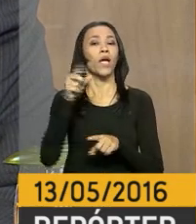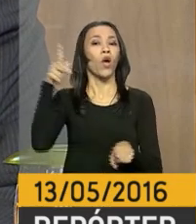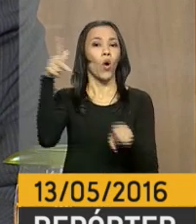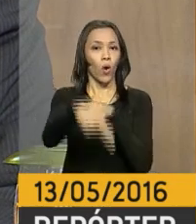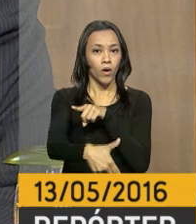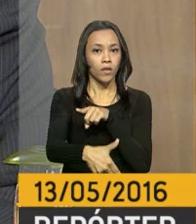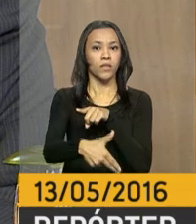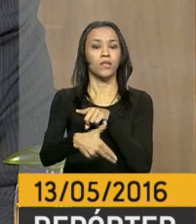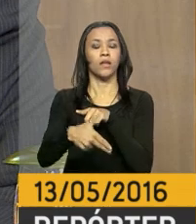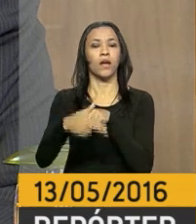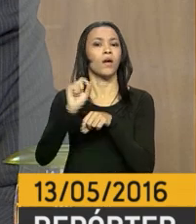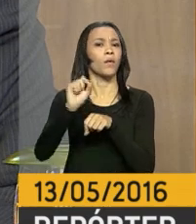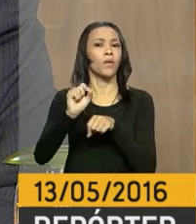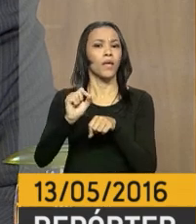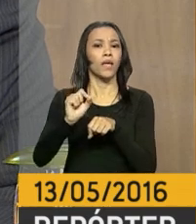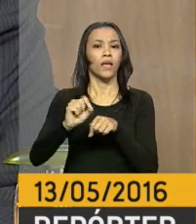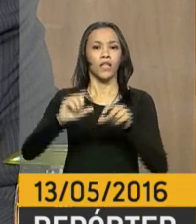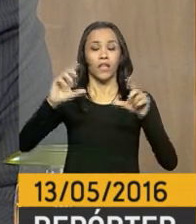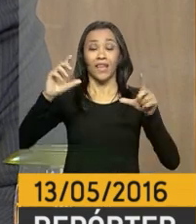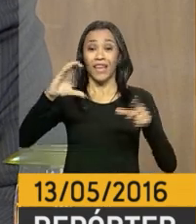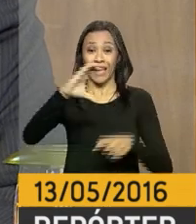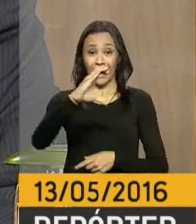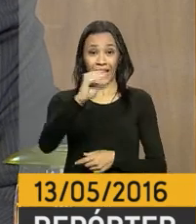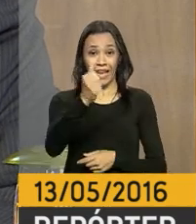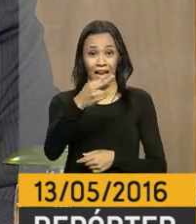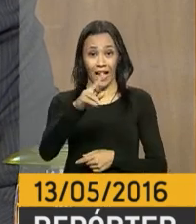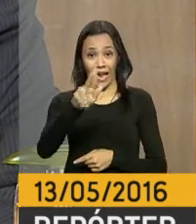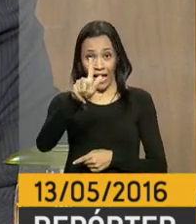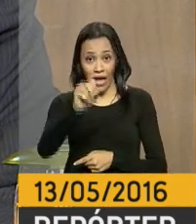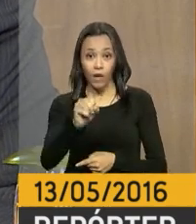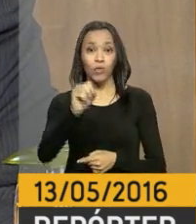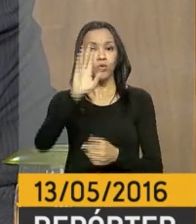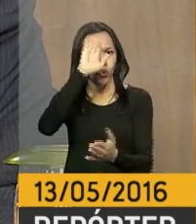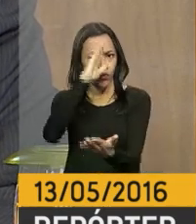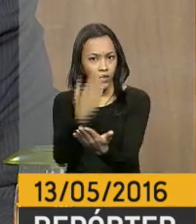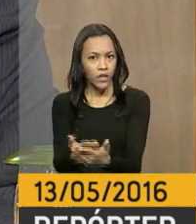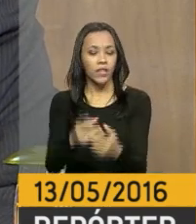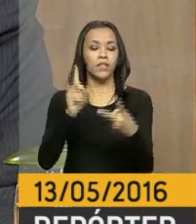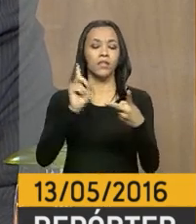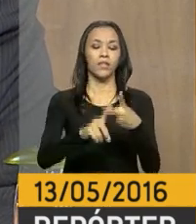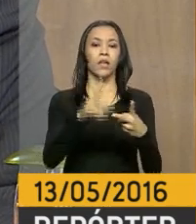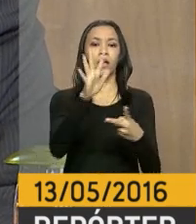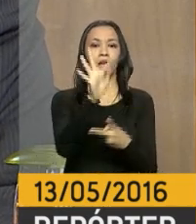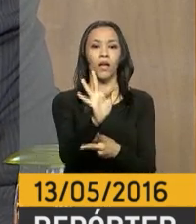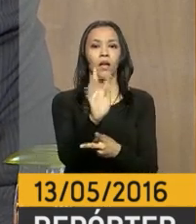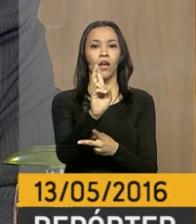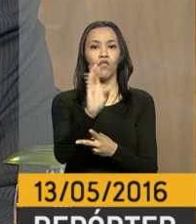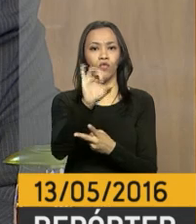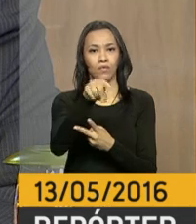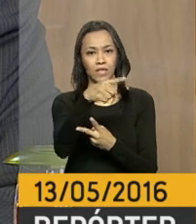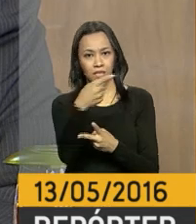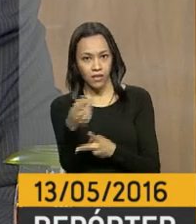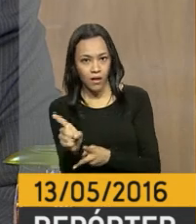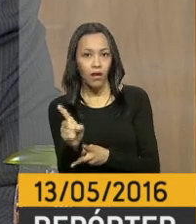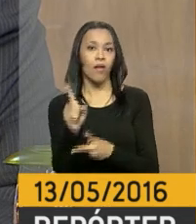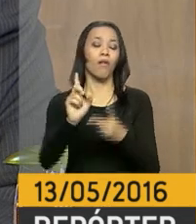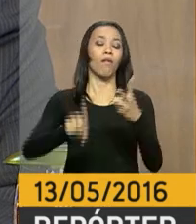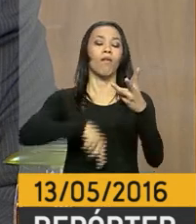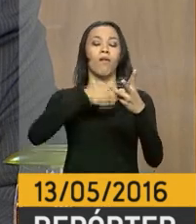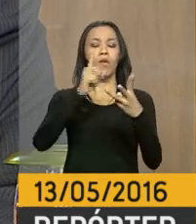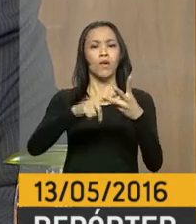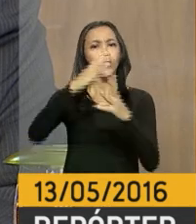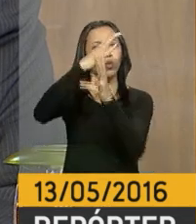entre cargos de confiança funções gratificadas e outros tipos de contratações que somam